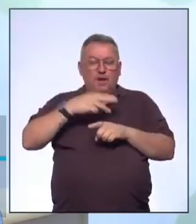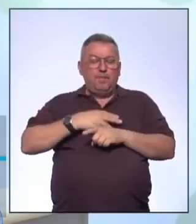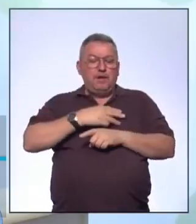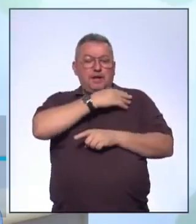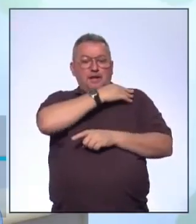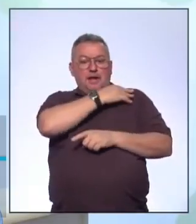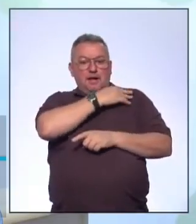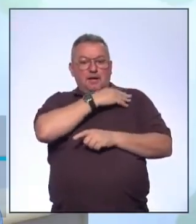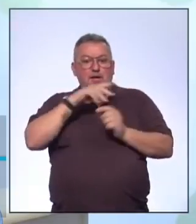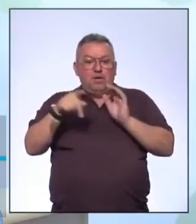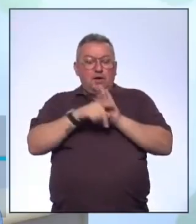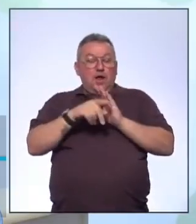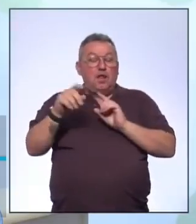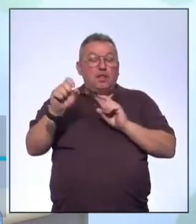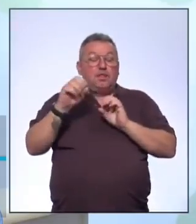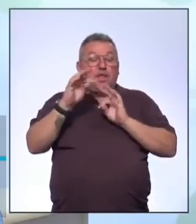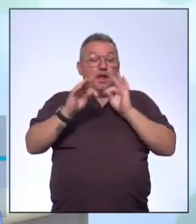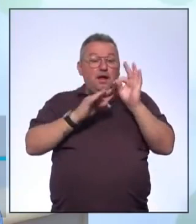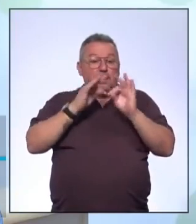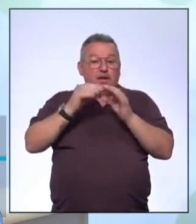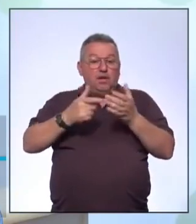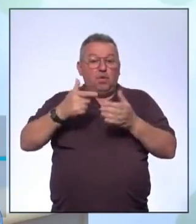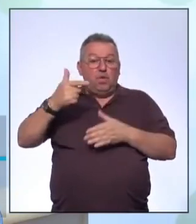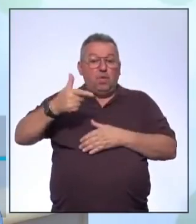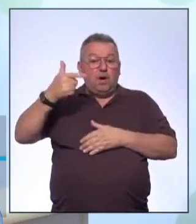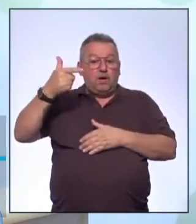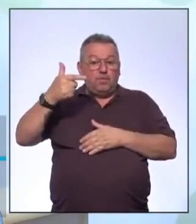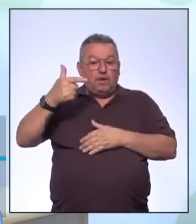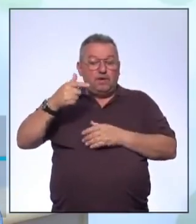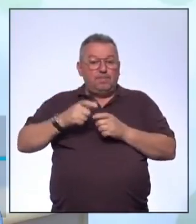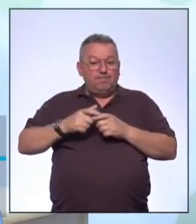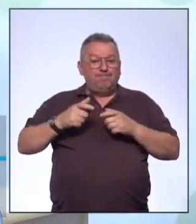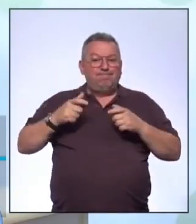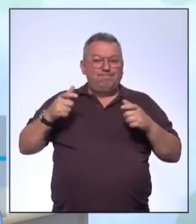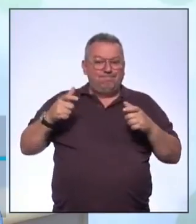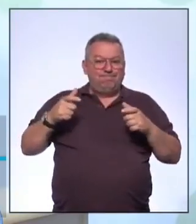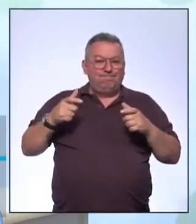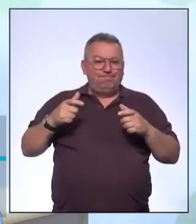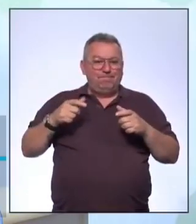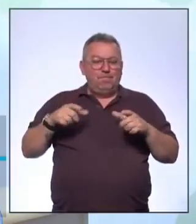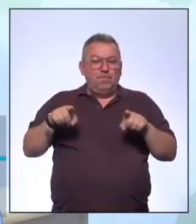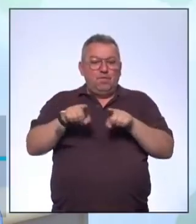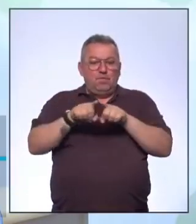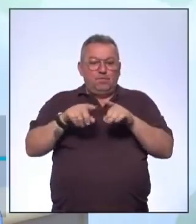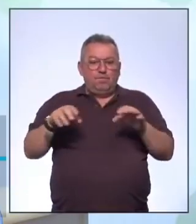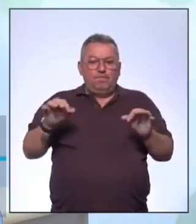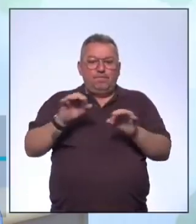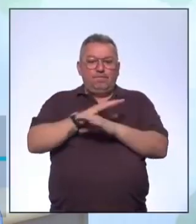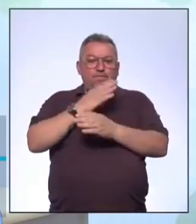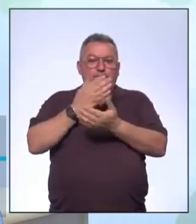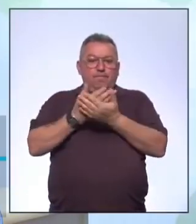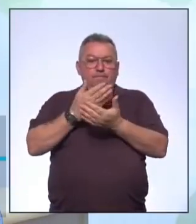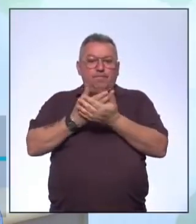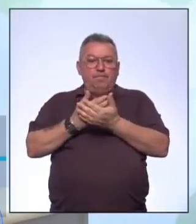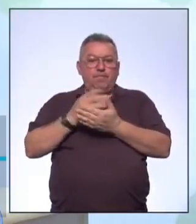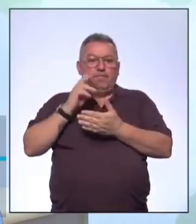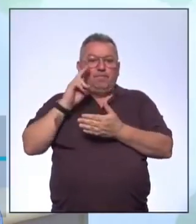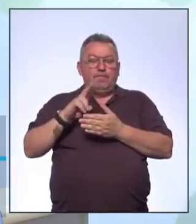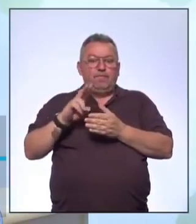militares, técnicas dos espanhóis e portugueses eram maior. E para finalizar a nossa aula, nós vamos para